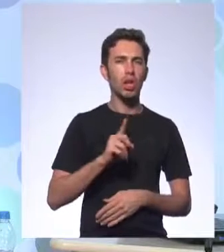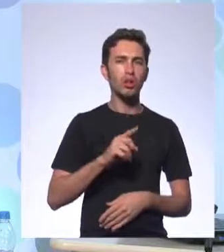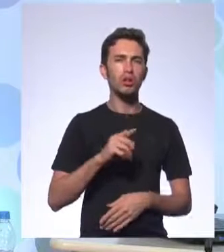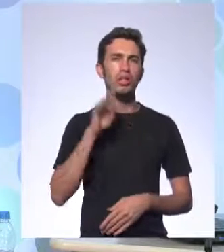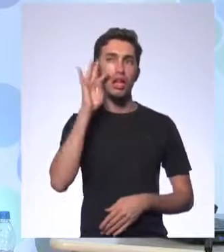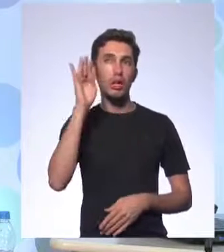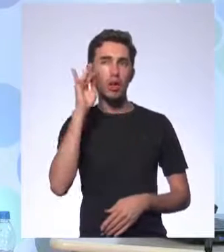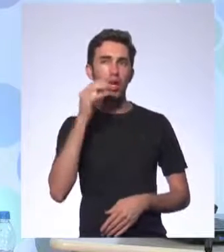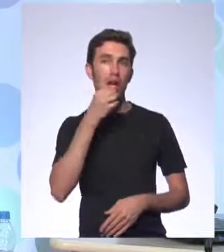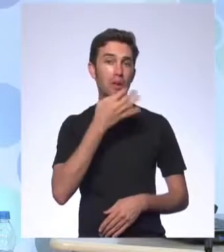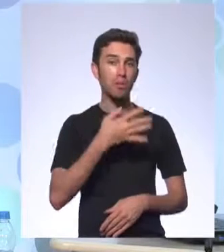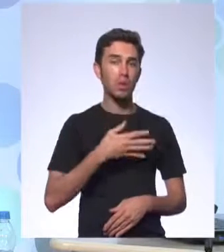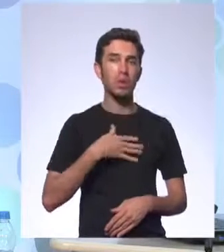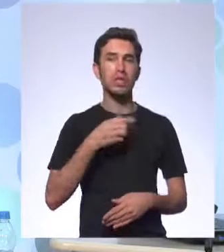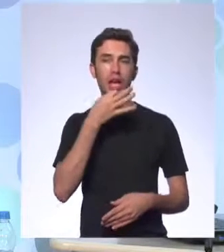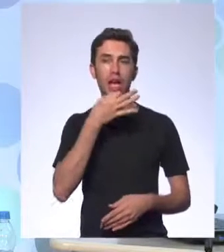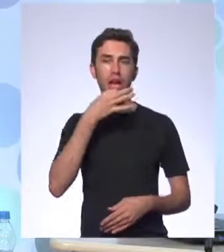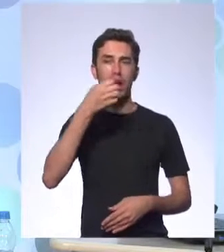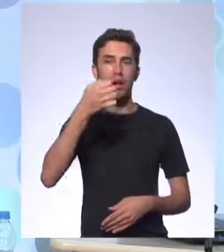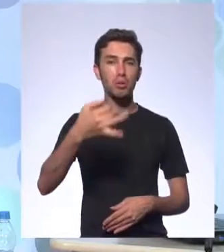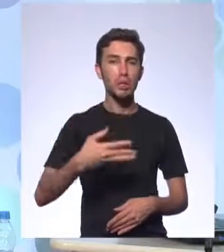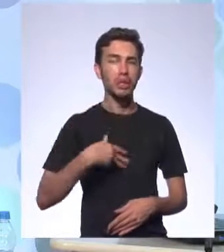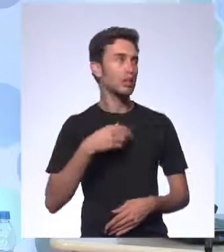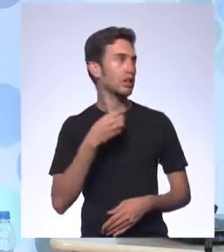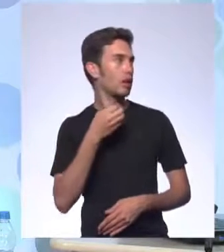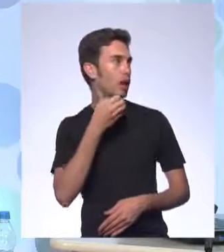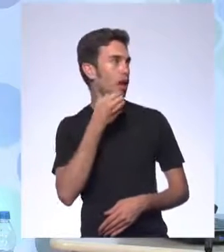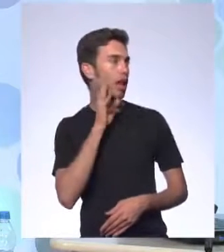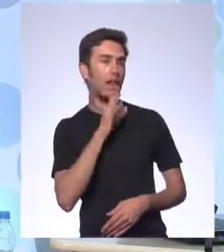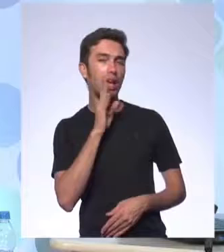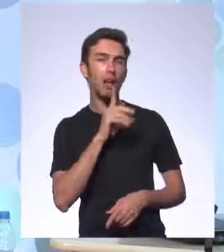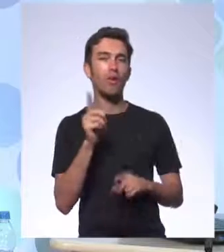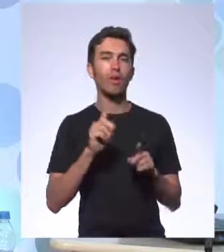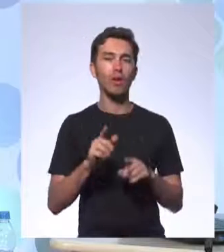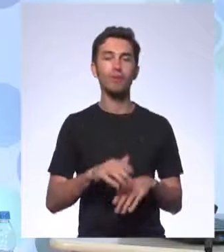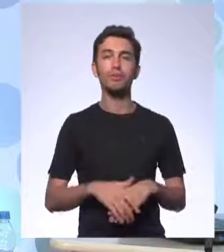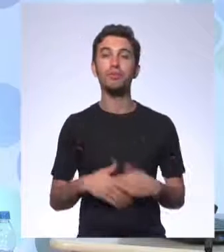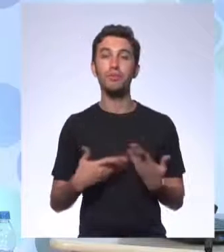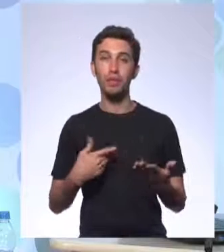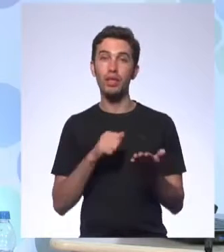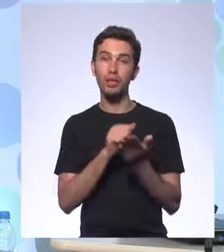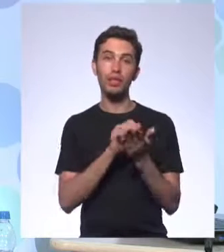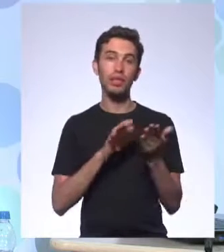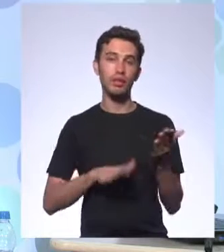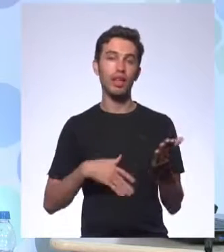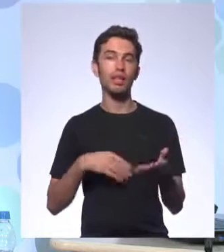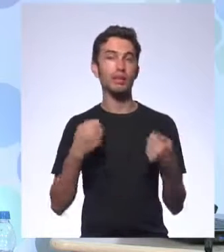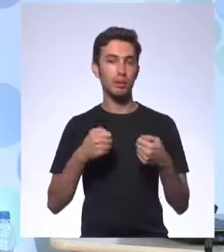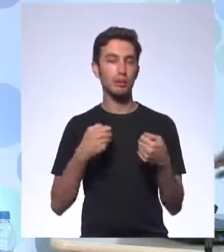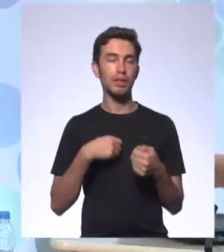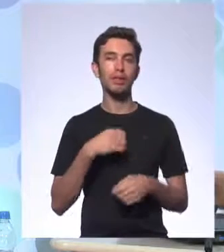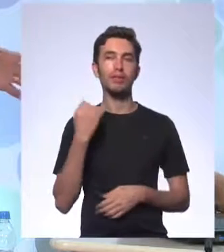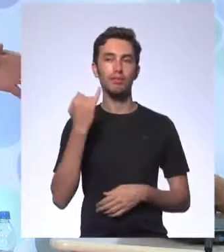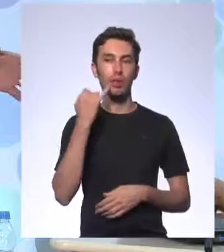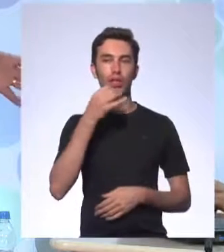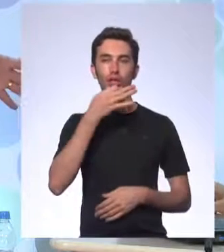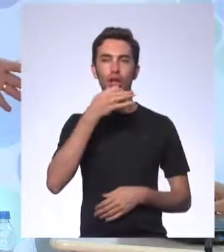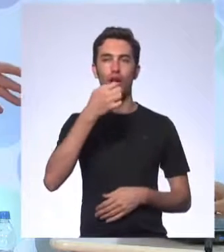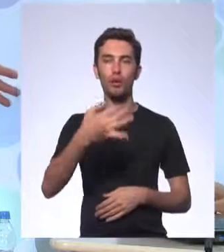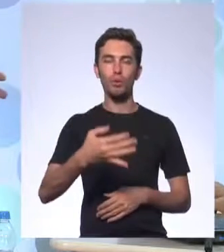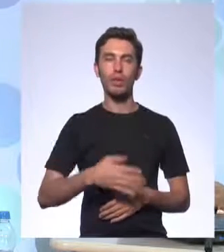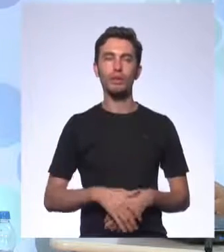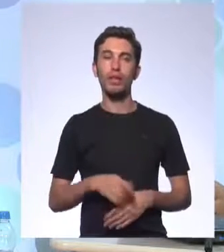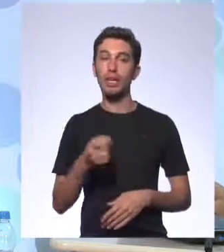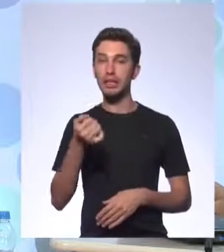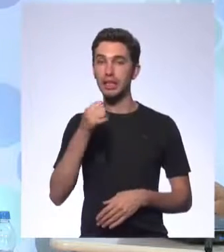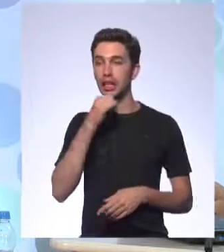se a argumentação é bem interessante e tal. É isso que a gente colocou lá na habilidade, né? A argumentação aqui é importante. Se você quiser colocar no chat aí,